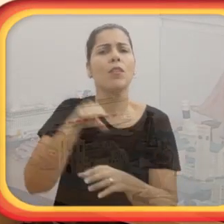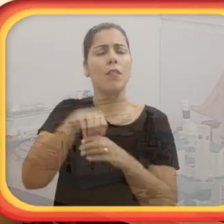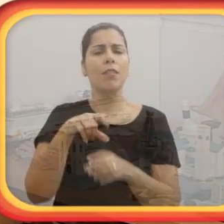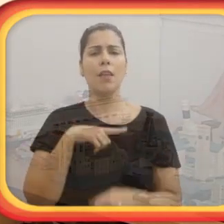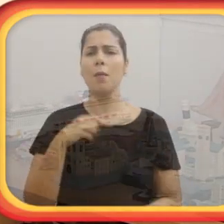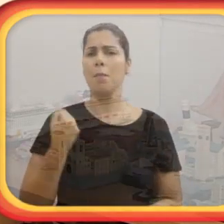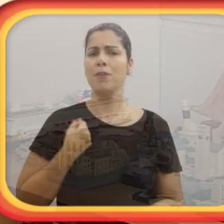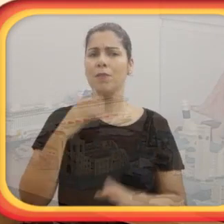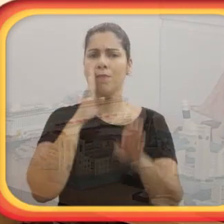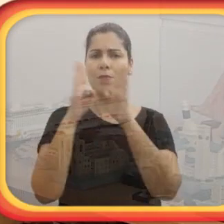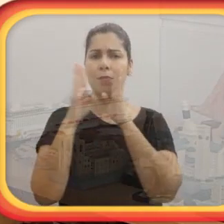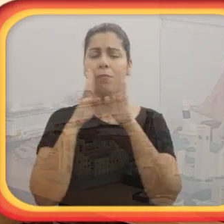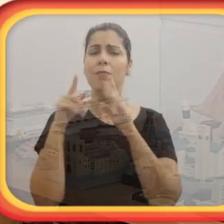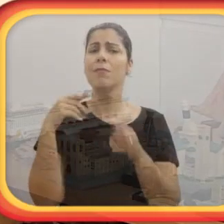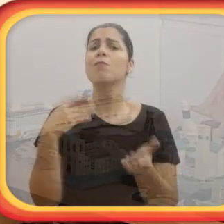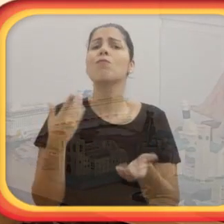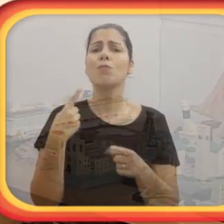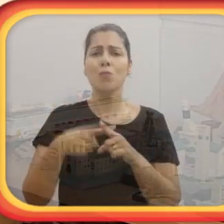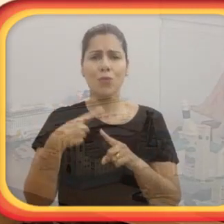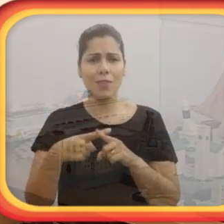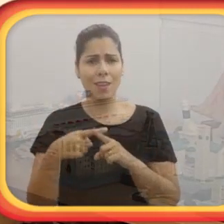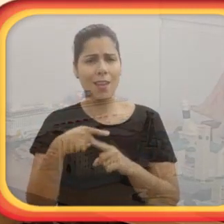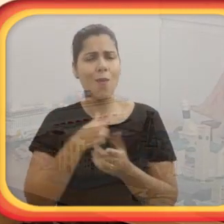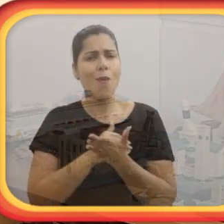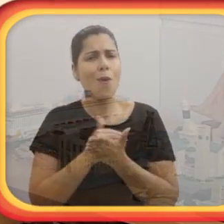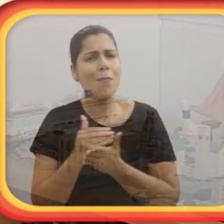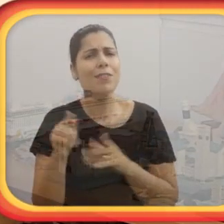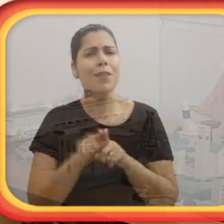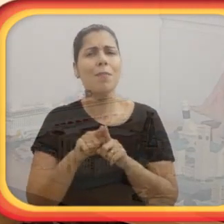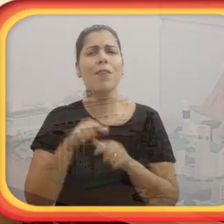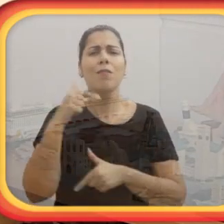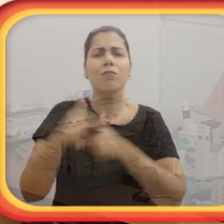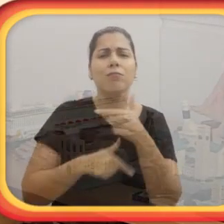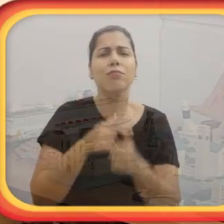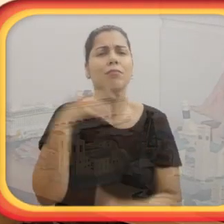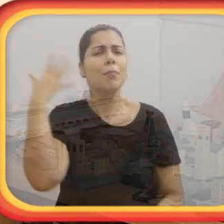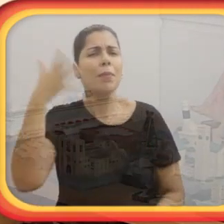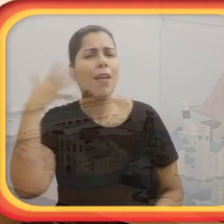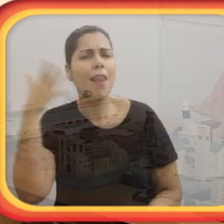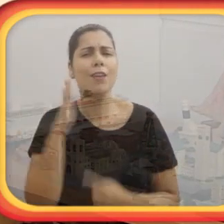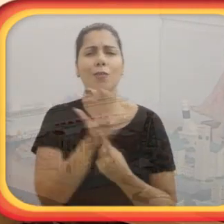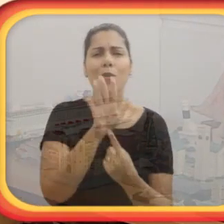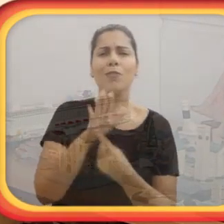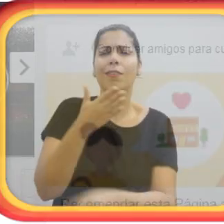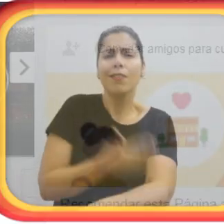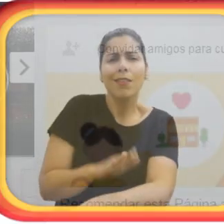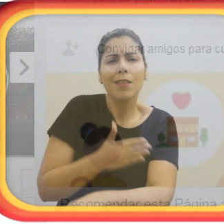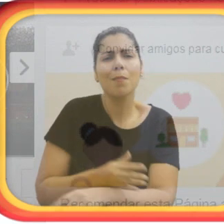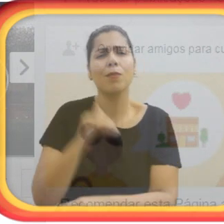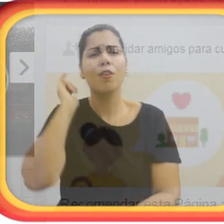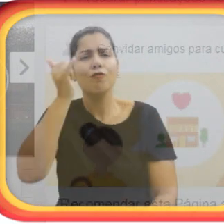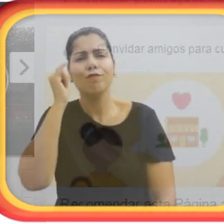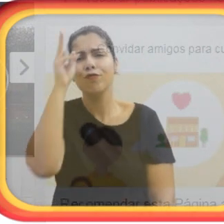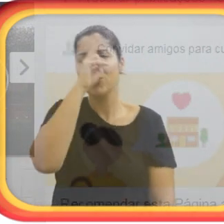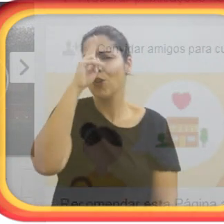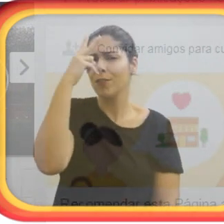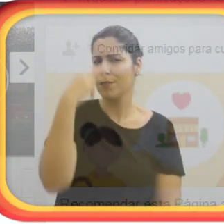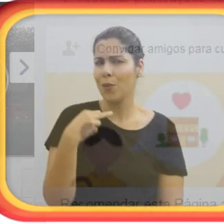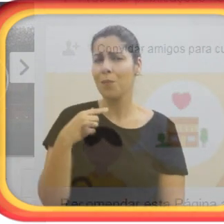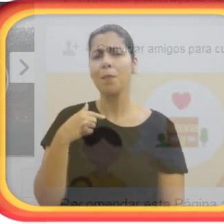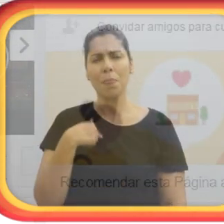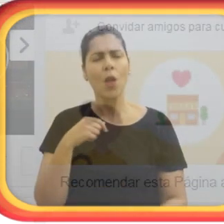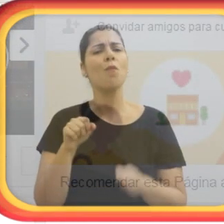www.historiasdecego.com.br. O site acabou virando, né, até para fins de divulgação, uma página no